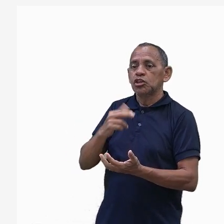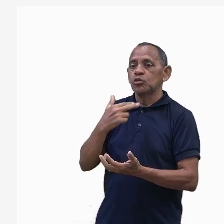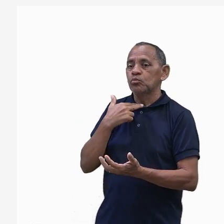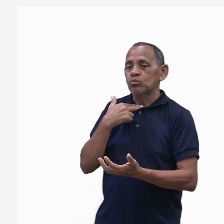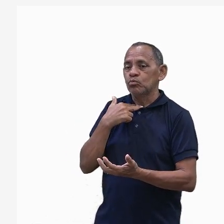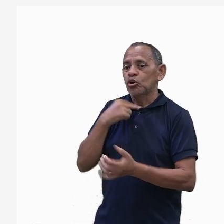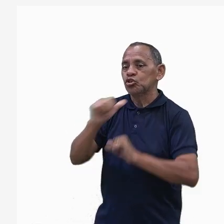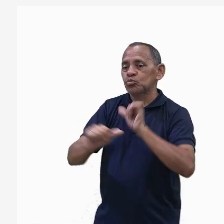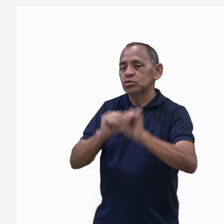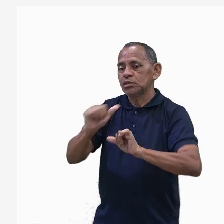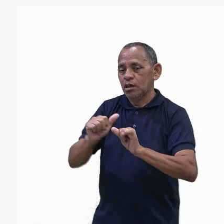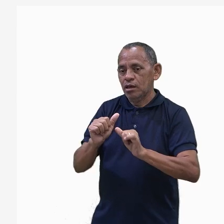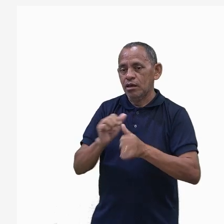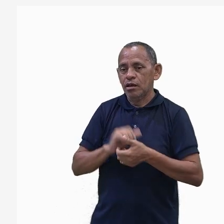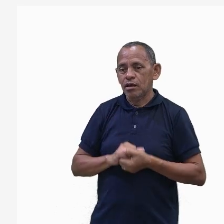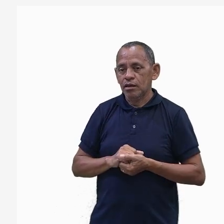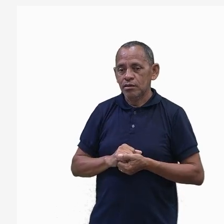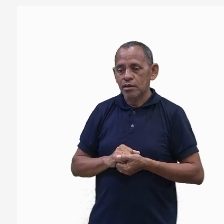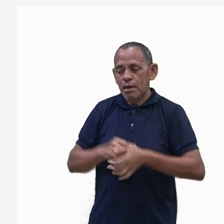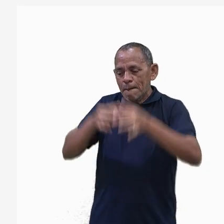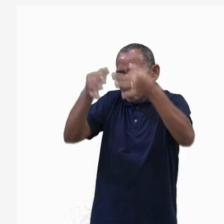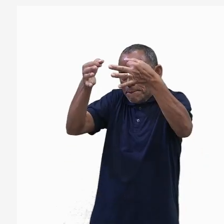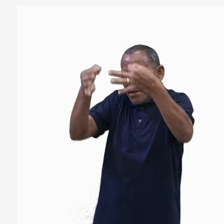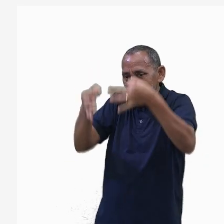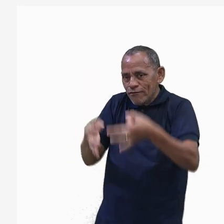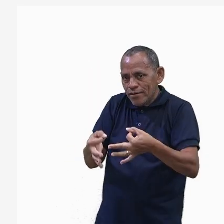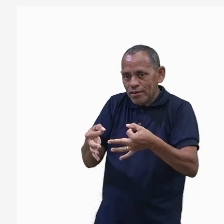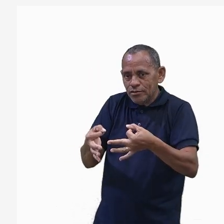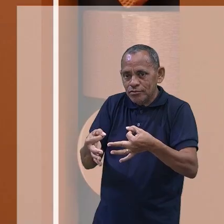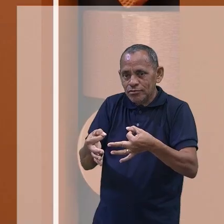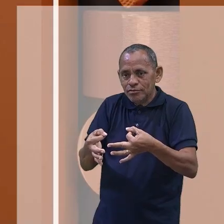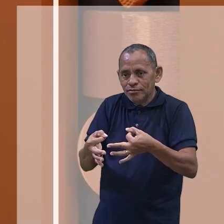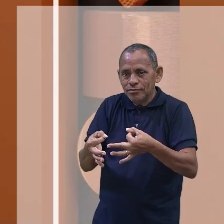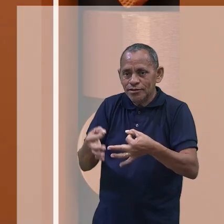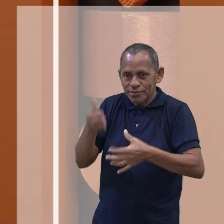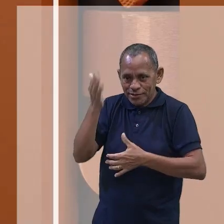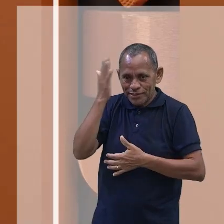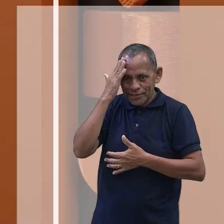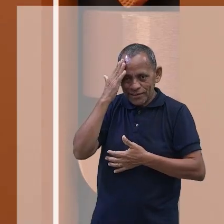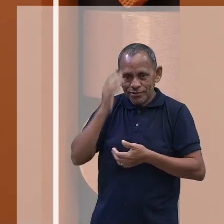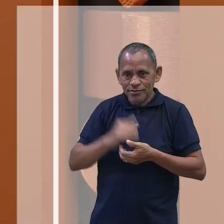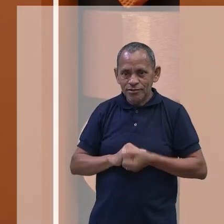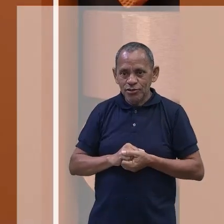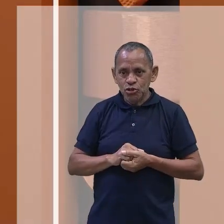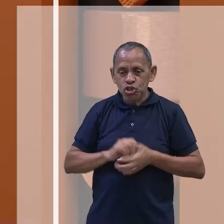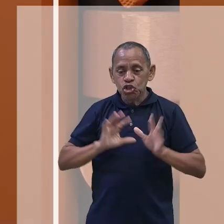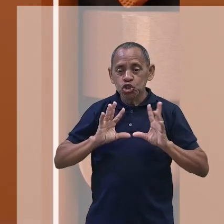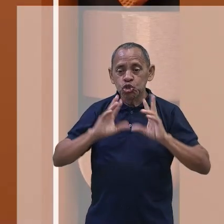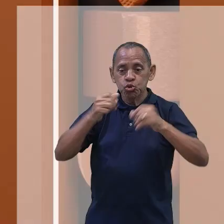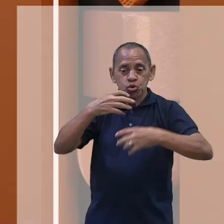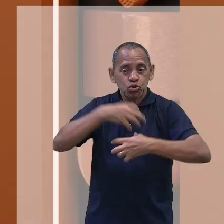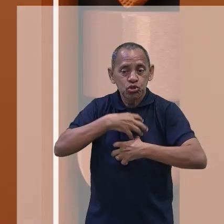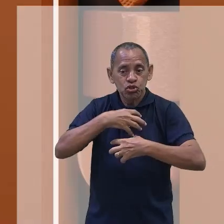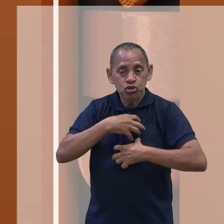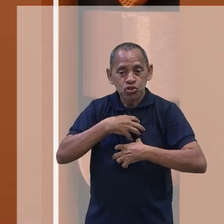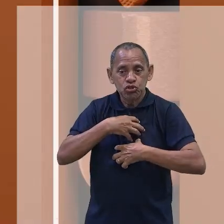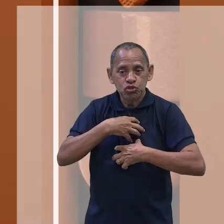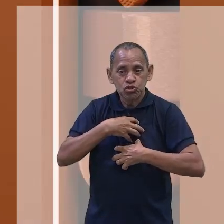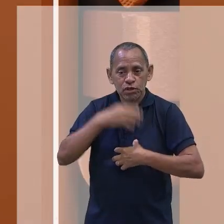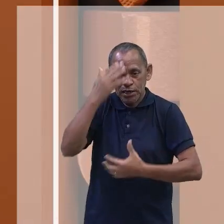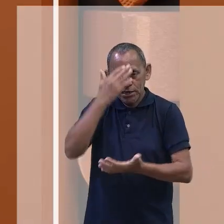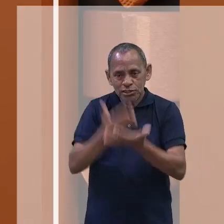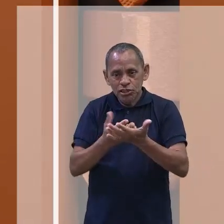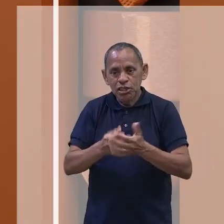da perfeição. Então, tudo que vem dos nossos sentidos muda, porque os nossos sentidos podem nos enganar.